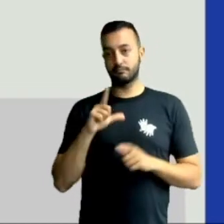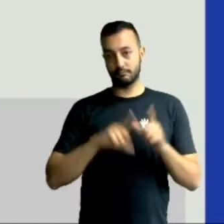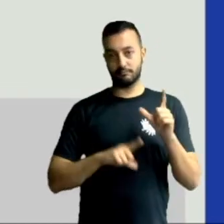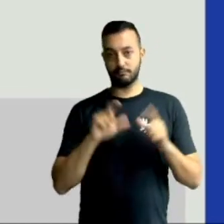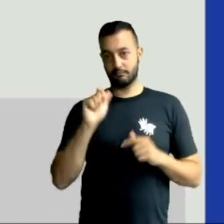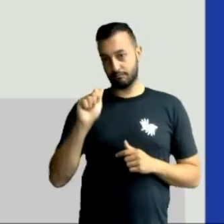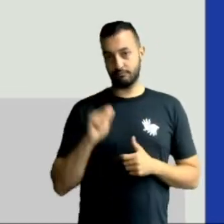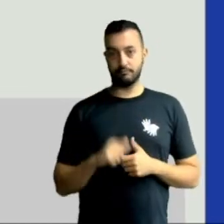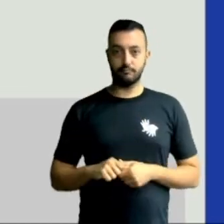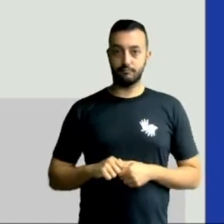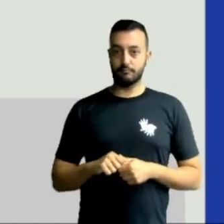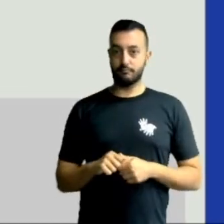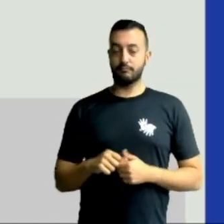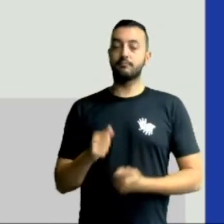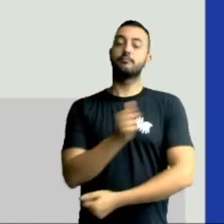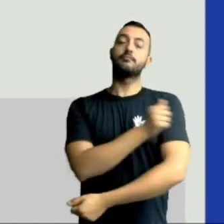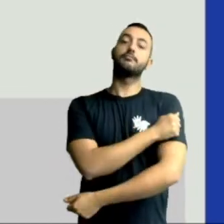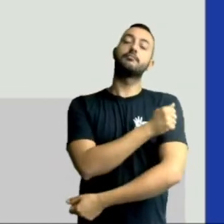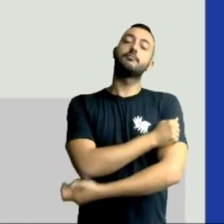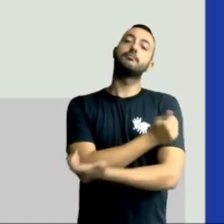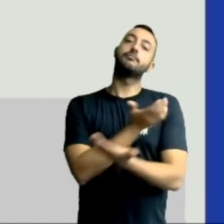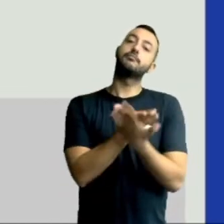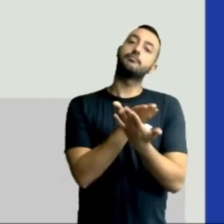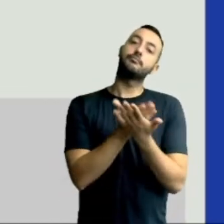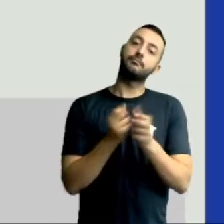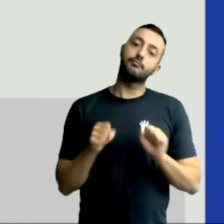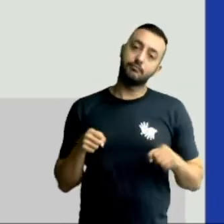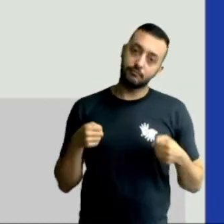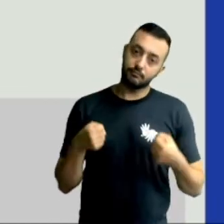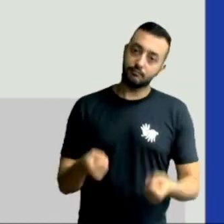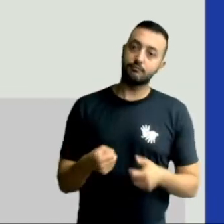A? O aluno estudioso.